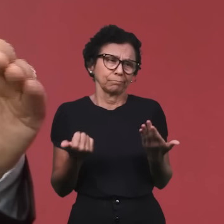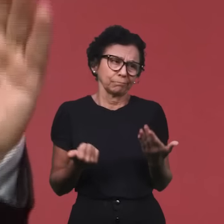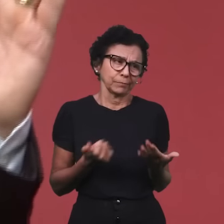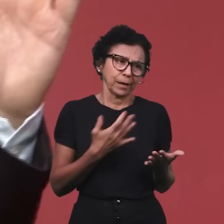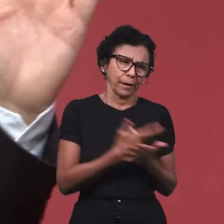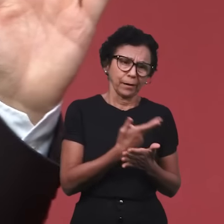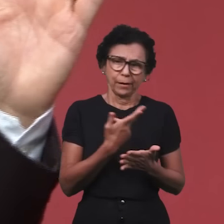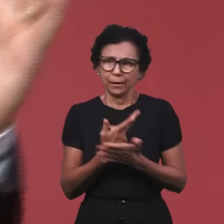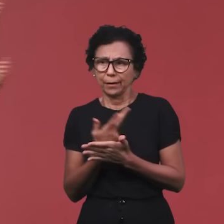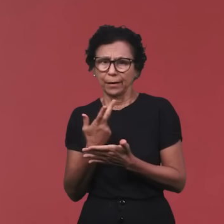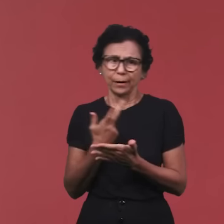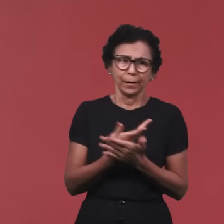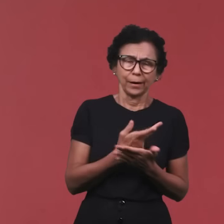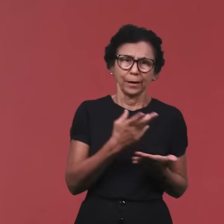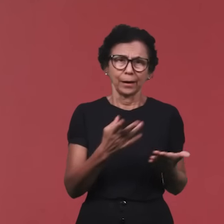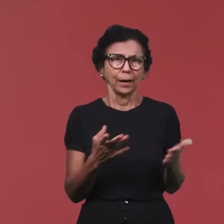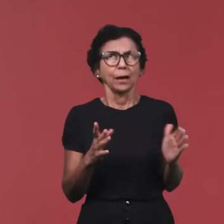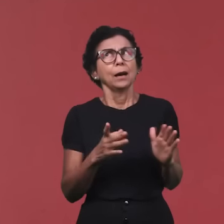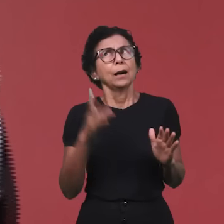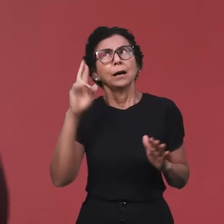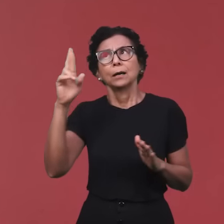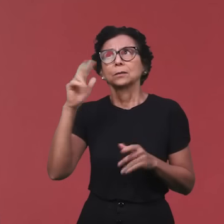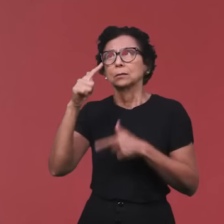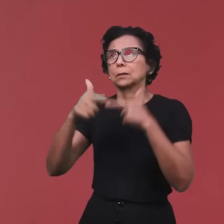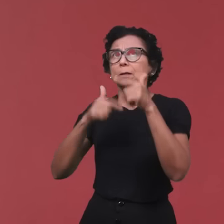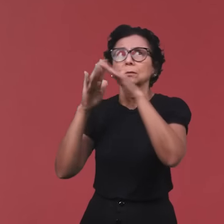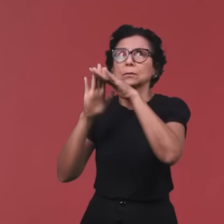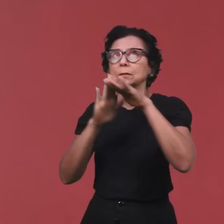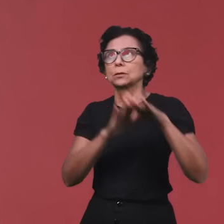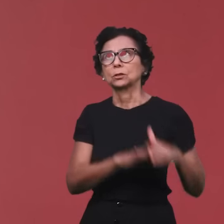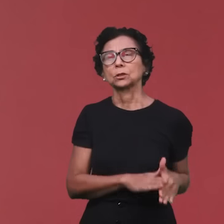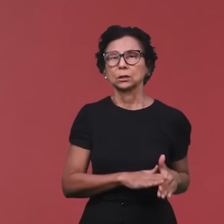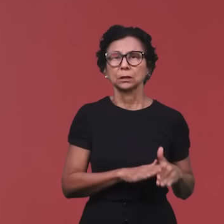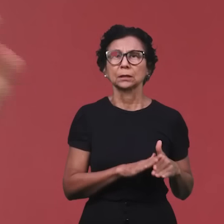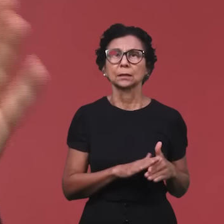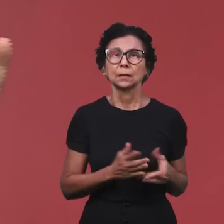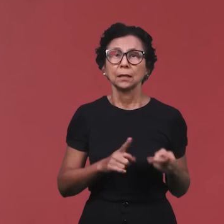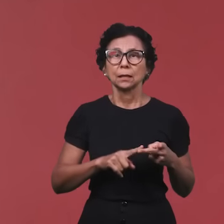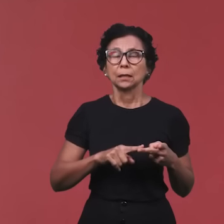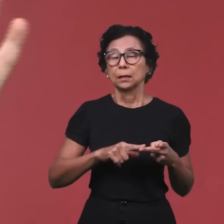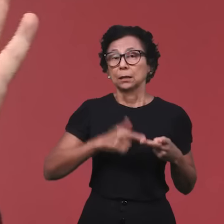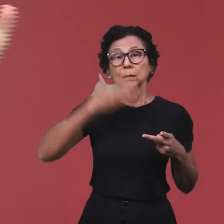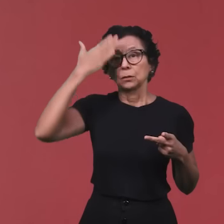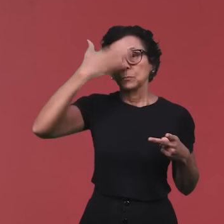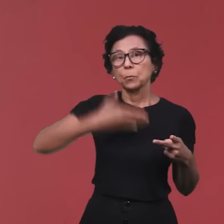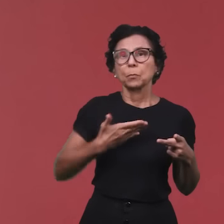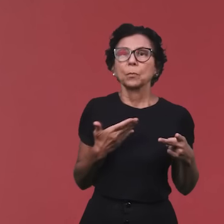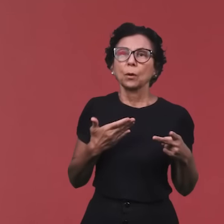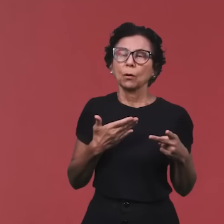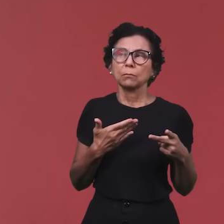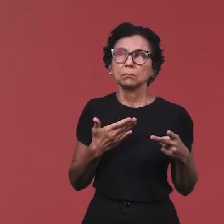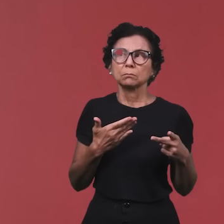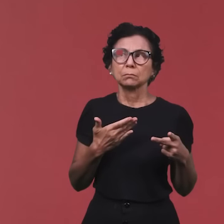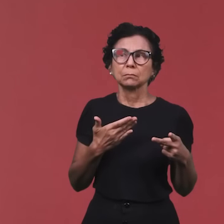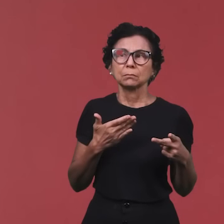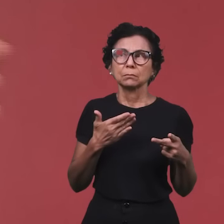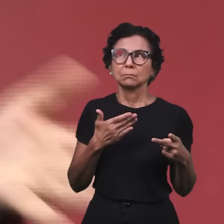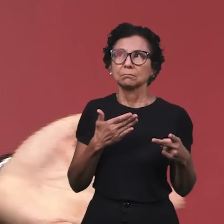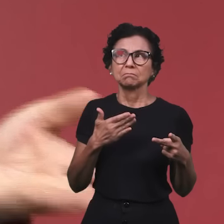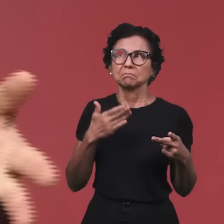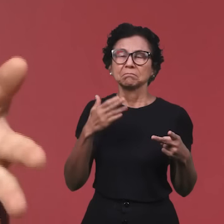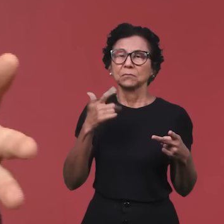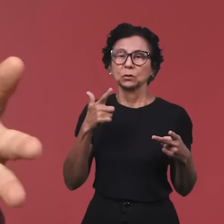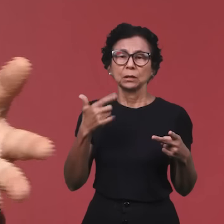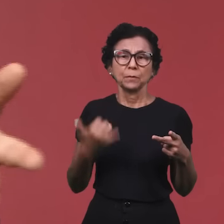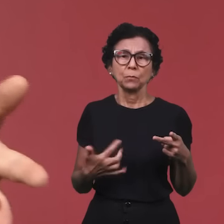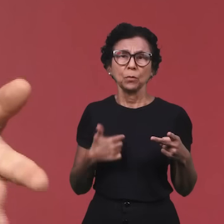ali. Senhor, me livra dessa luta que eu arrumei. Agora, a prova, ela não tem essa explicação. Eu não fiz nada de errado. Igual o Jó